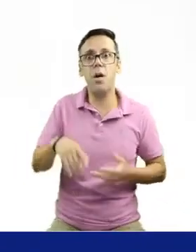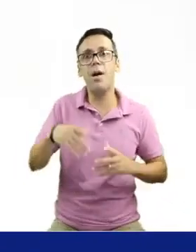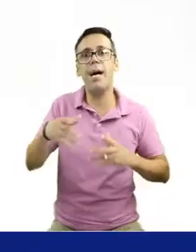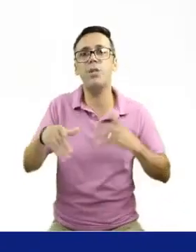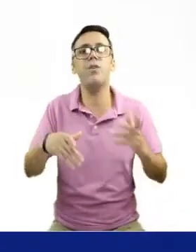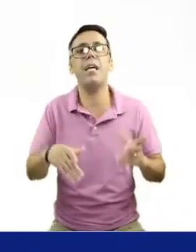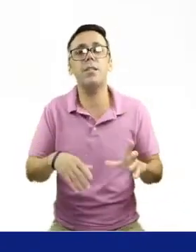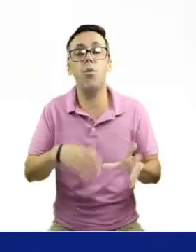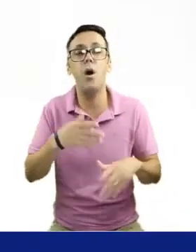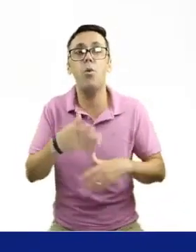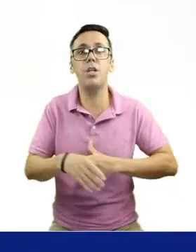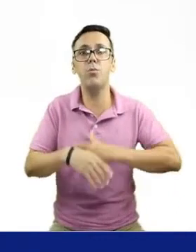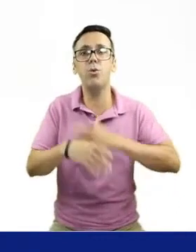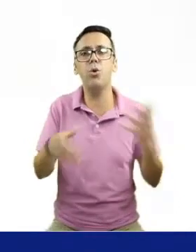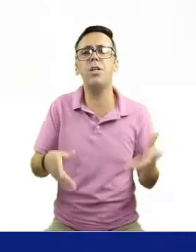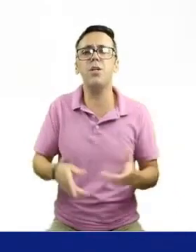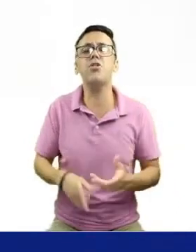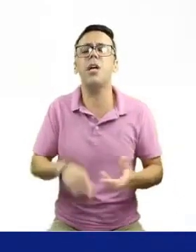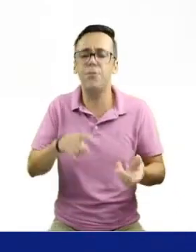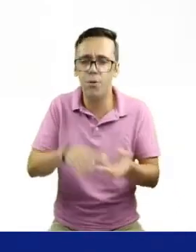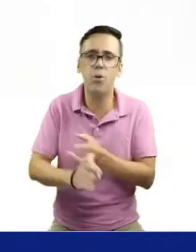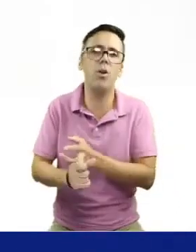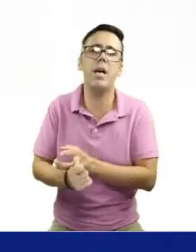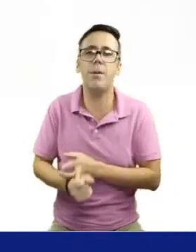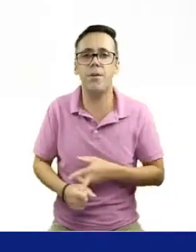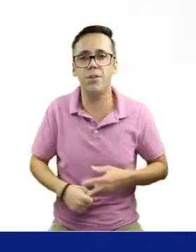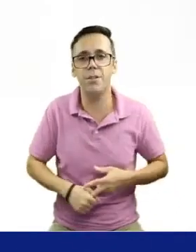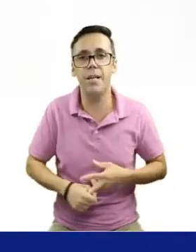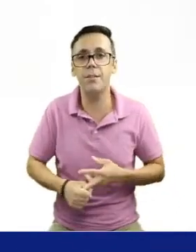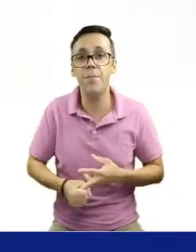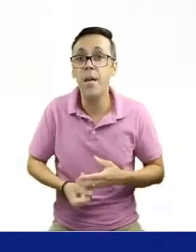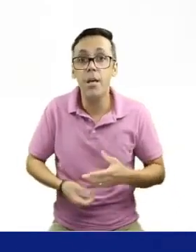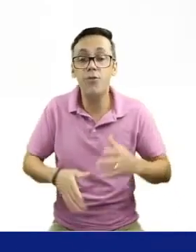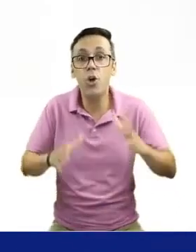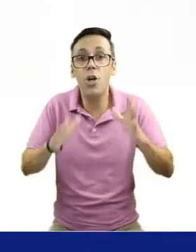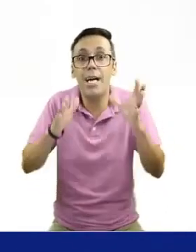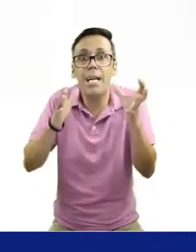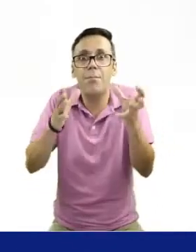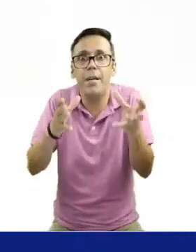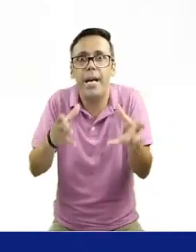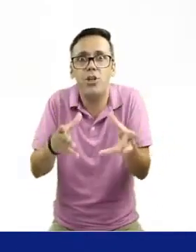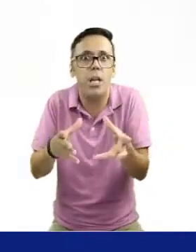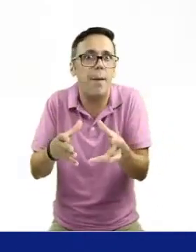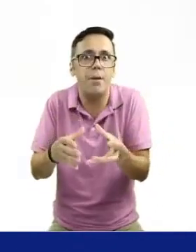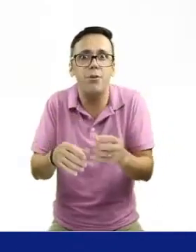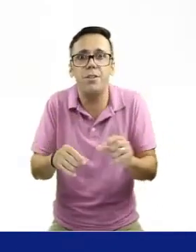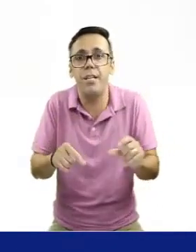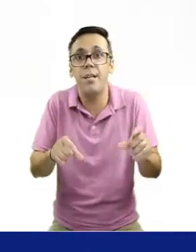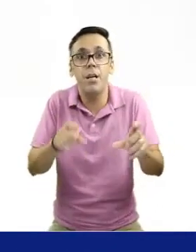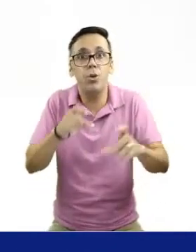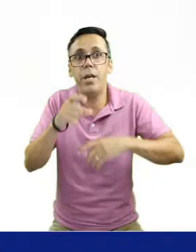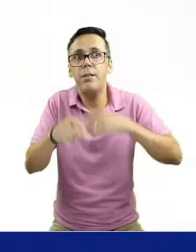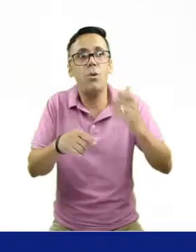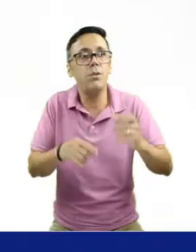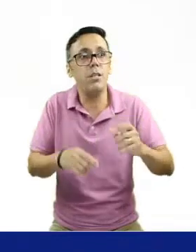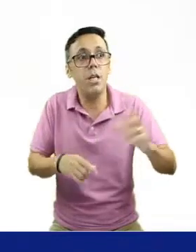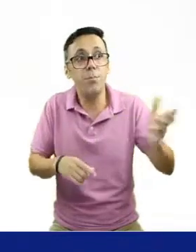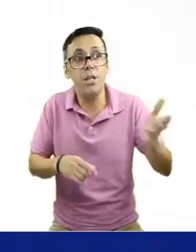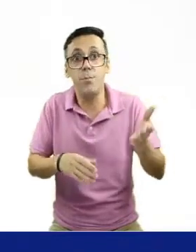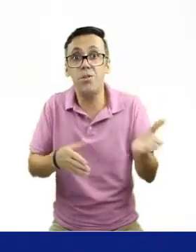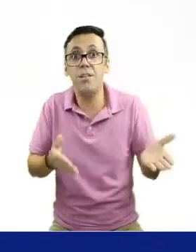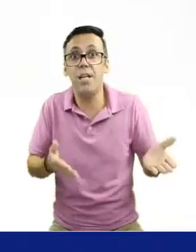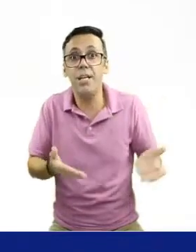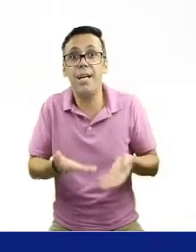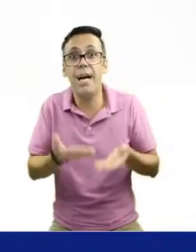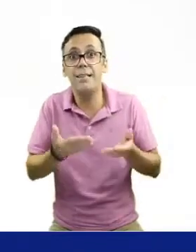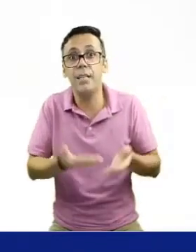concurso se tiver uma ratificação alguma coisa que mudou nesse edital vou colocar lá para vocês eu vou colocar lembrete lá para vocês do que que tá acontecendo